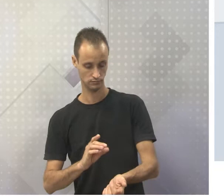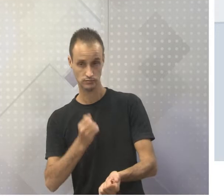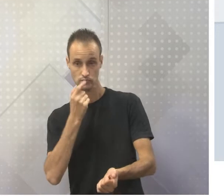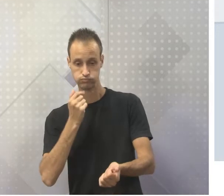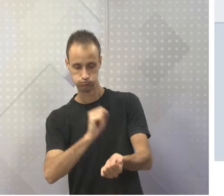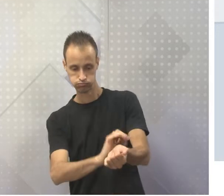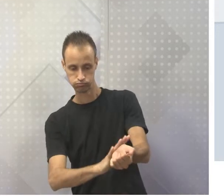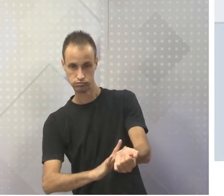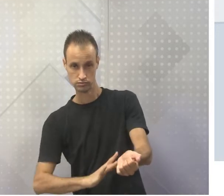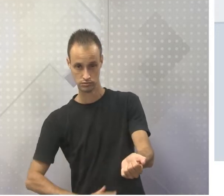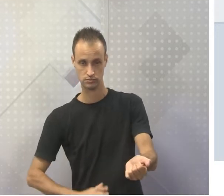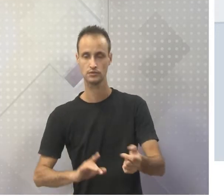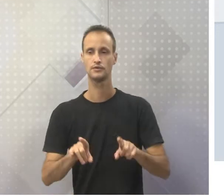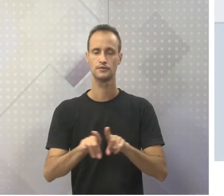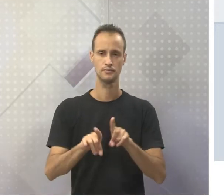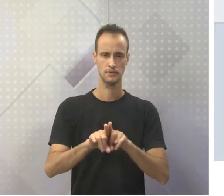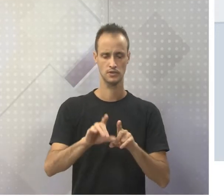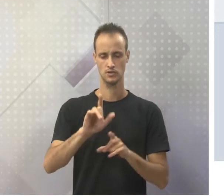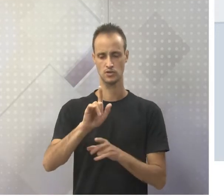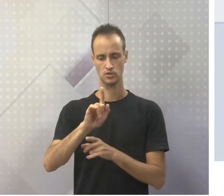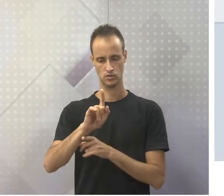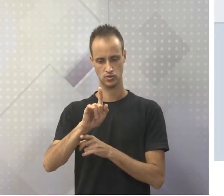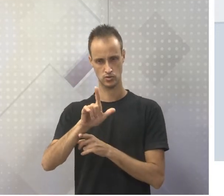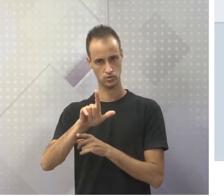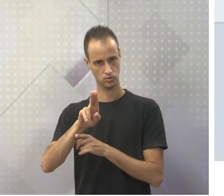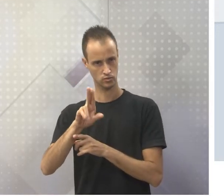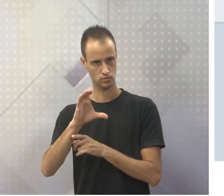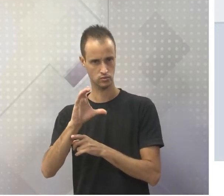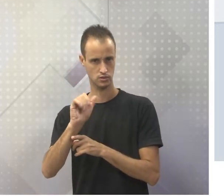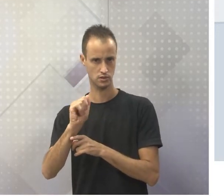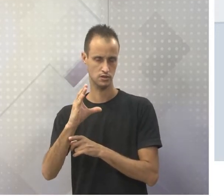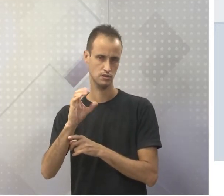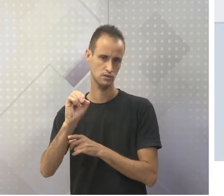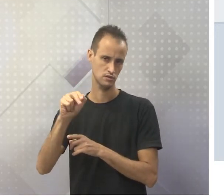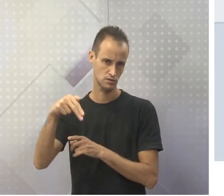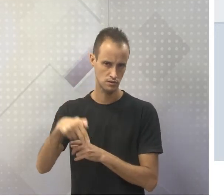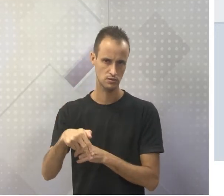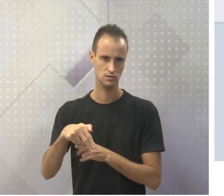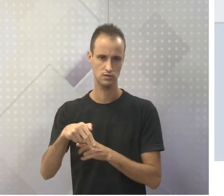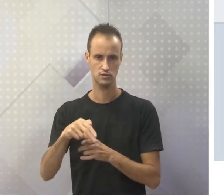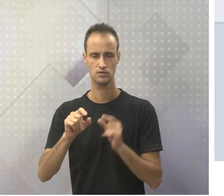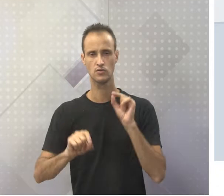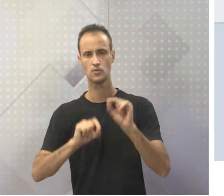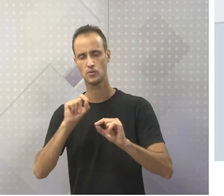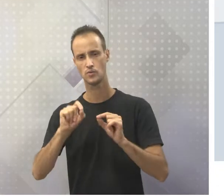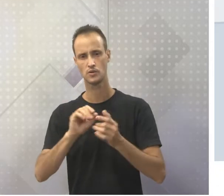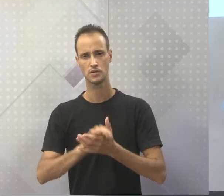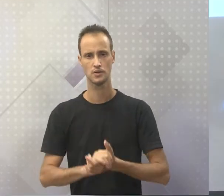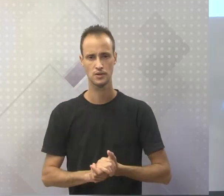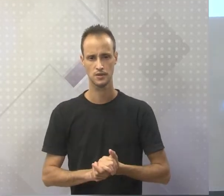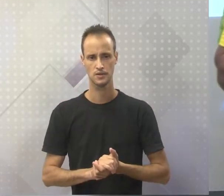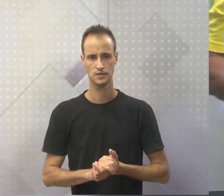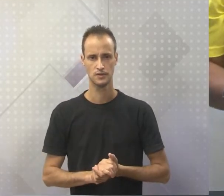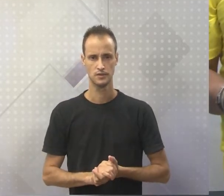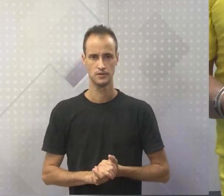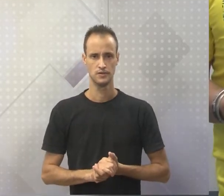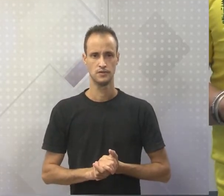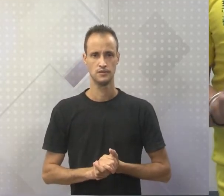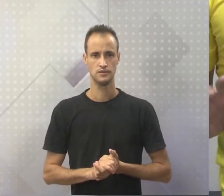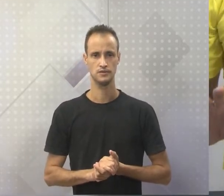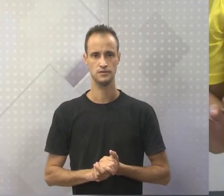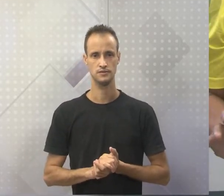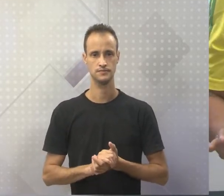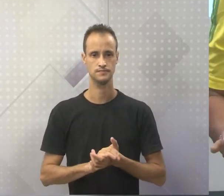o glucagon estimula a quebra de glicogênio no fígado, aumentando a glicemia sanguínea. É o seguinte, terminei de